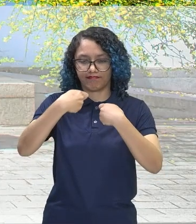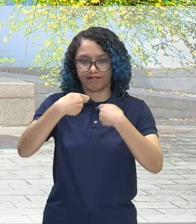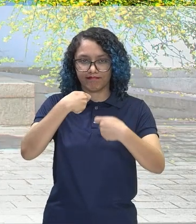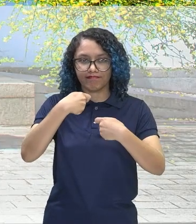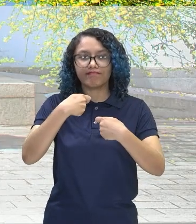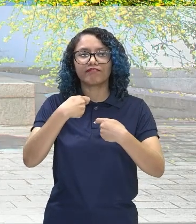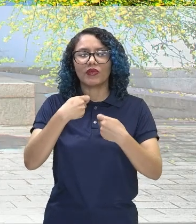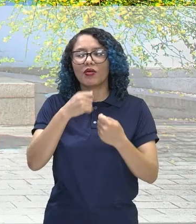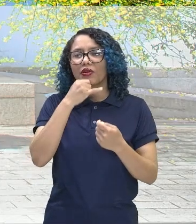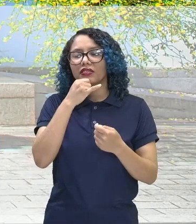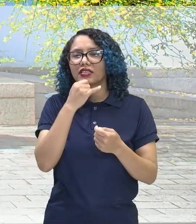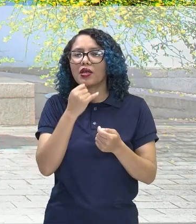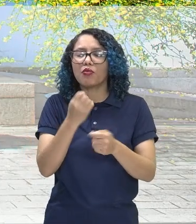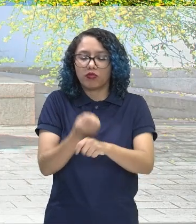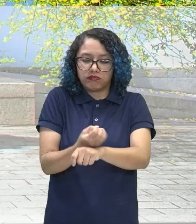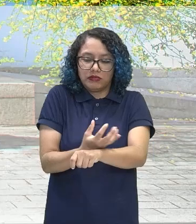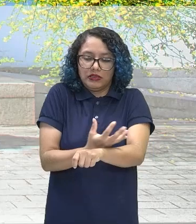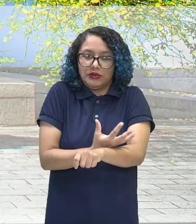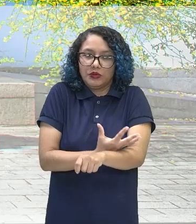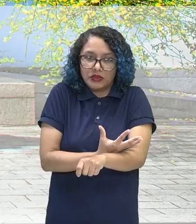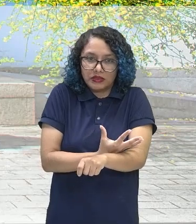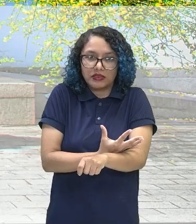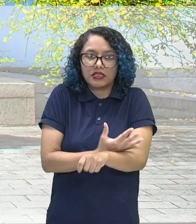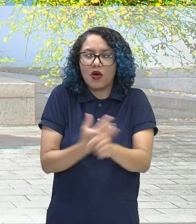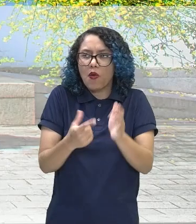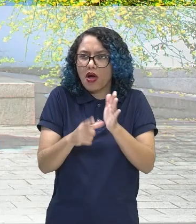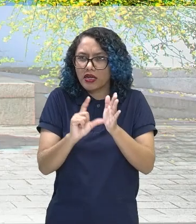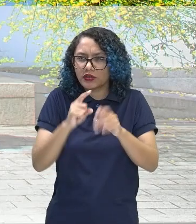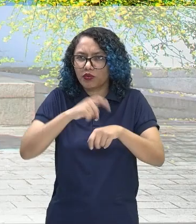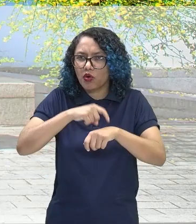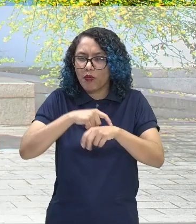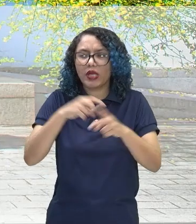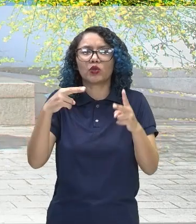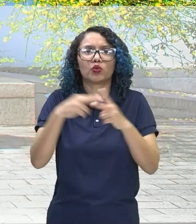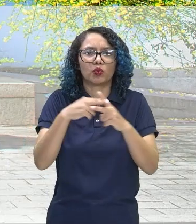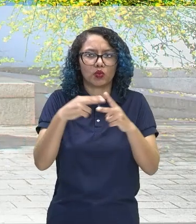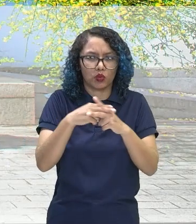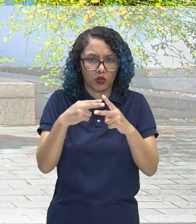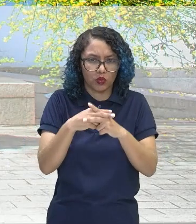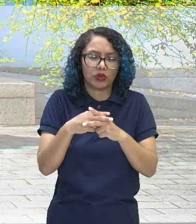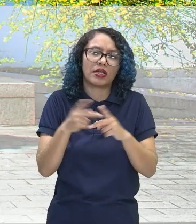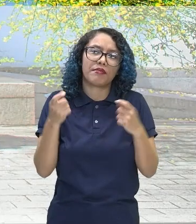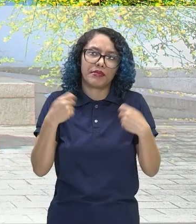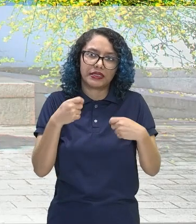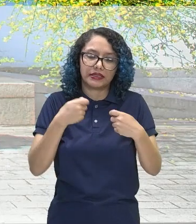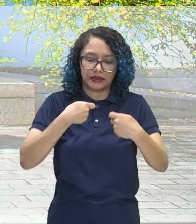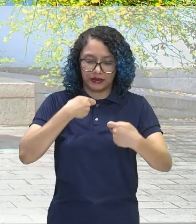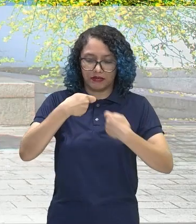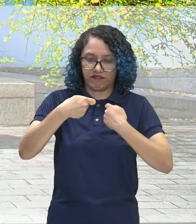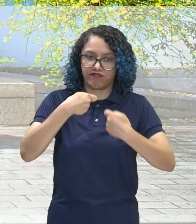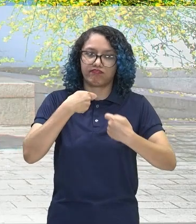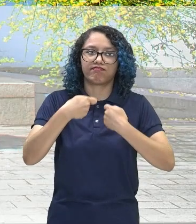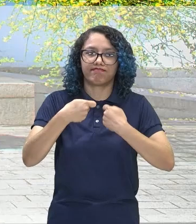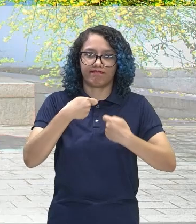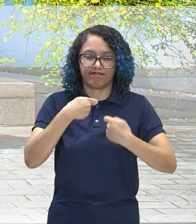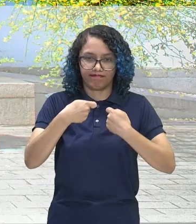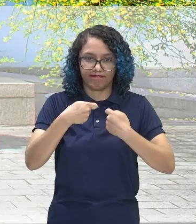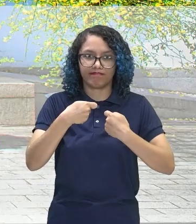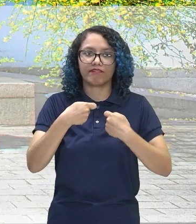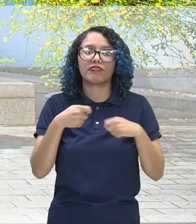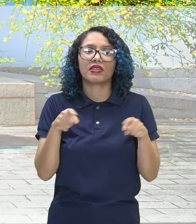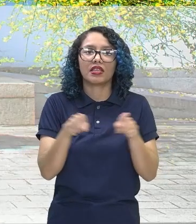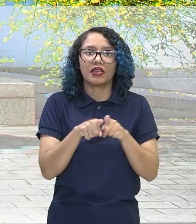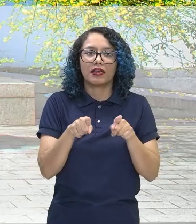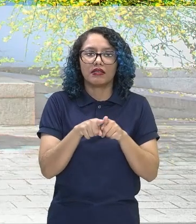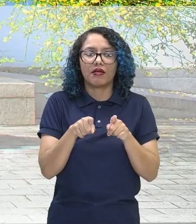suas emoções antes de entrar em combate, né, com o seu adversário, tá bom? Então, você precisa ter